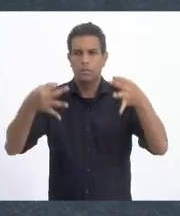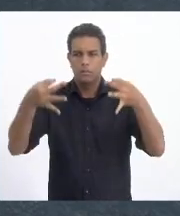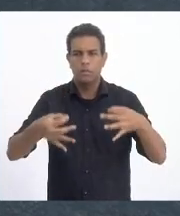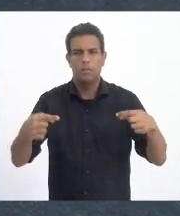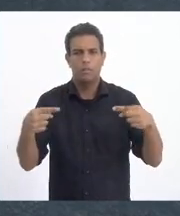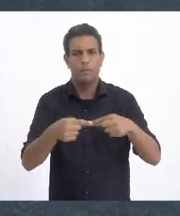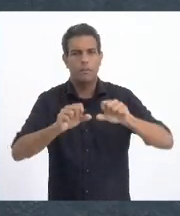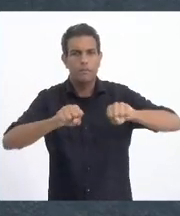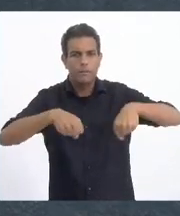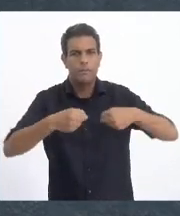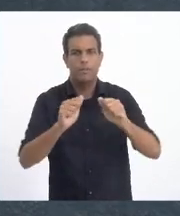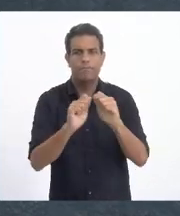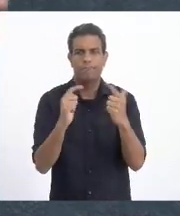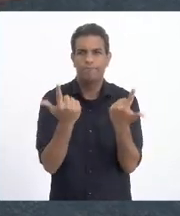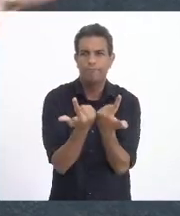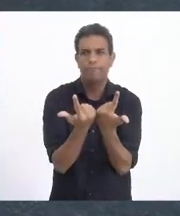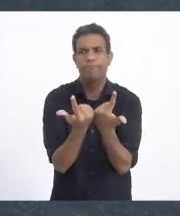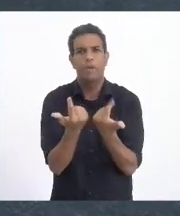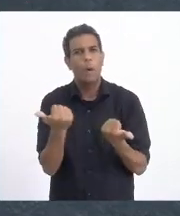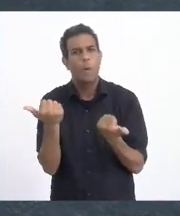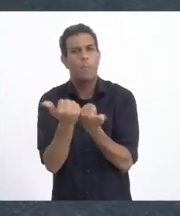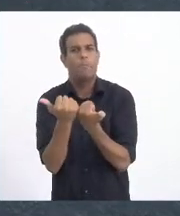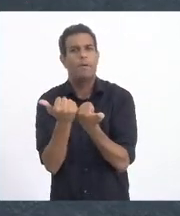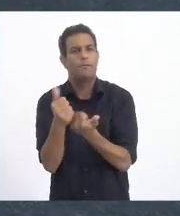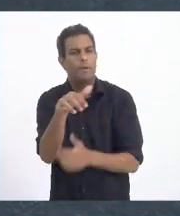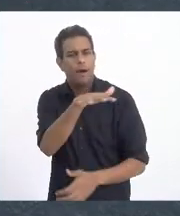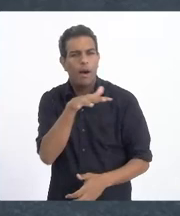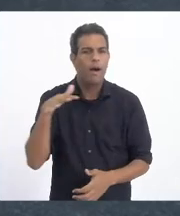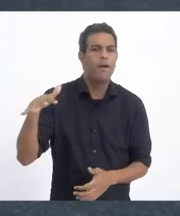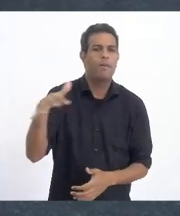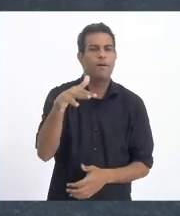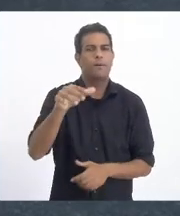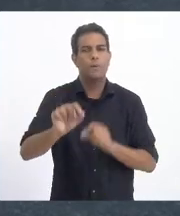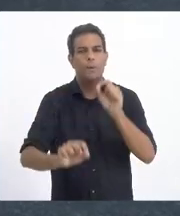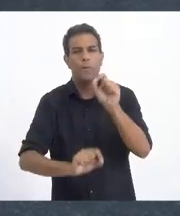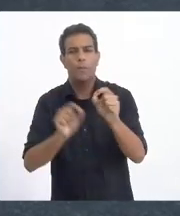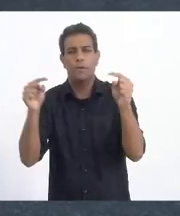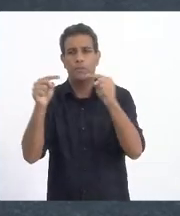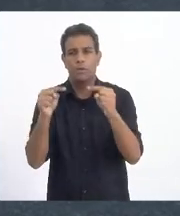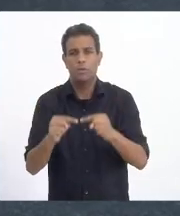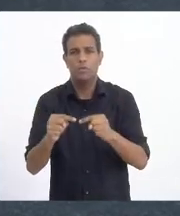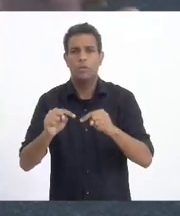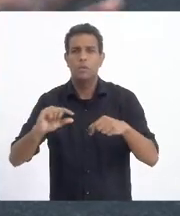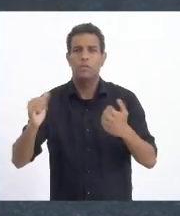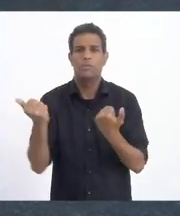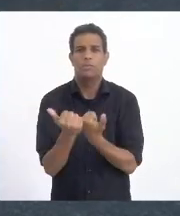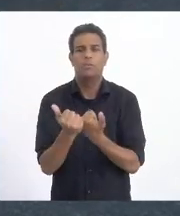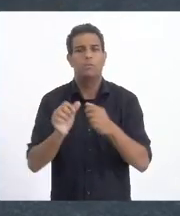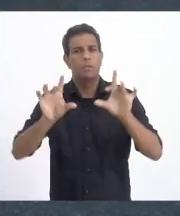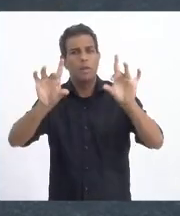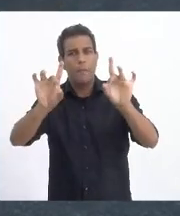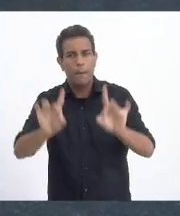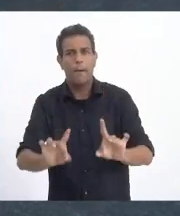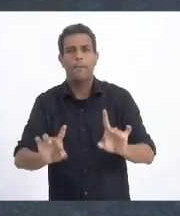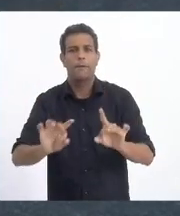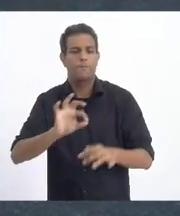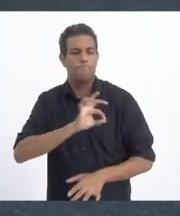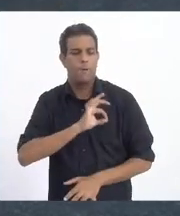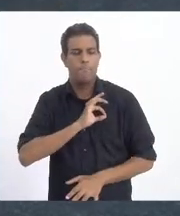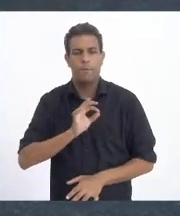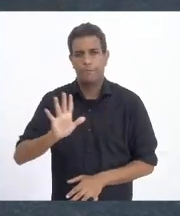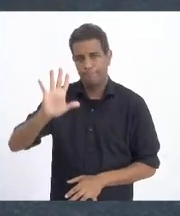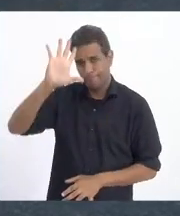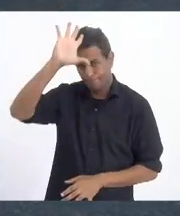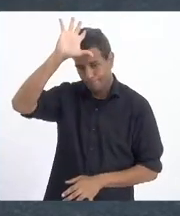que o parlamento está tendo em acolher a demanda dos servidores da segurança pública, em especial policiais, militares e